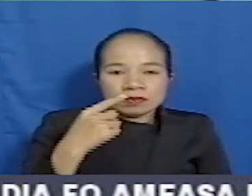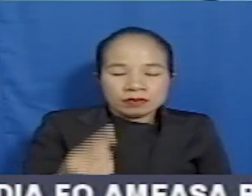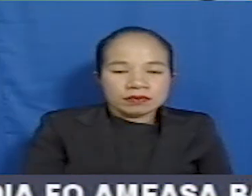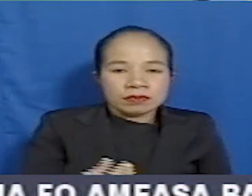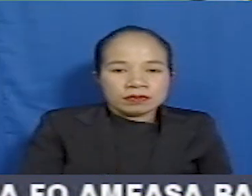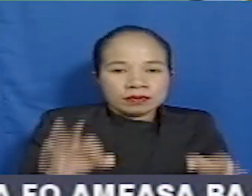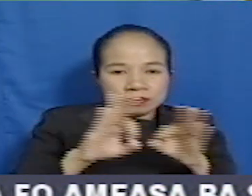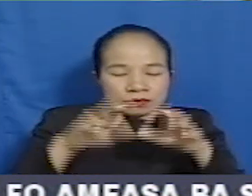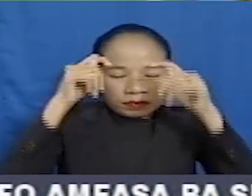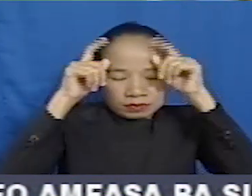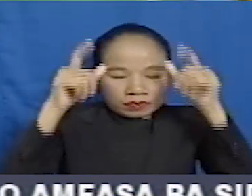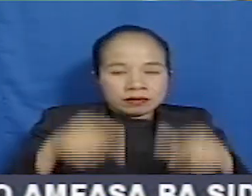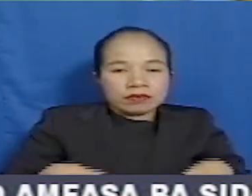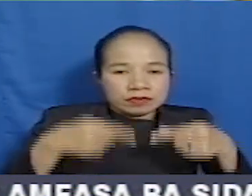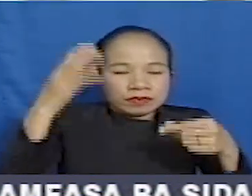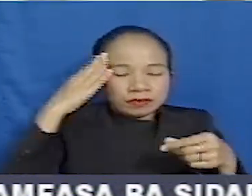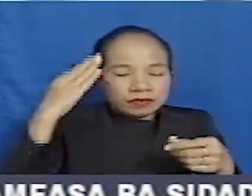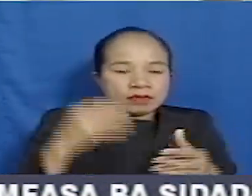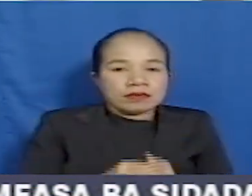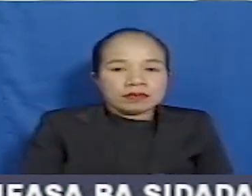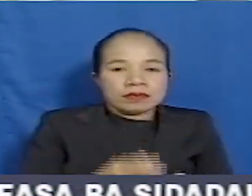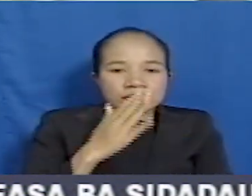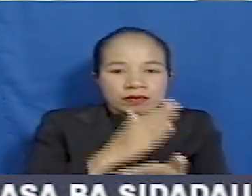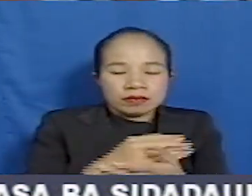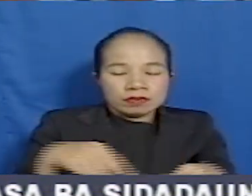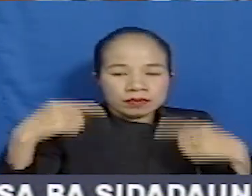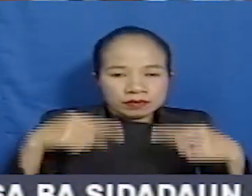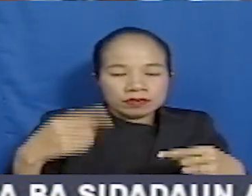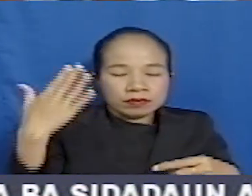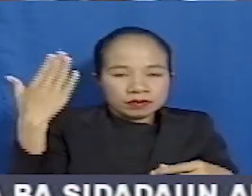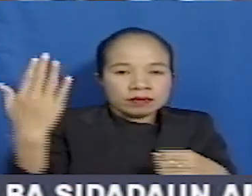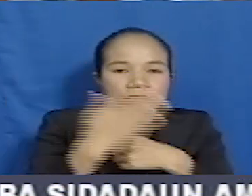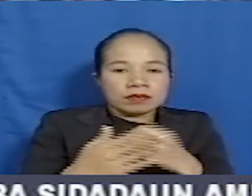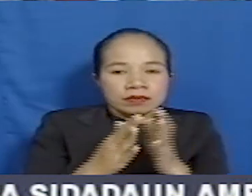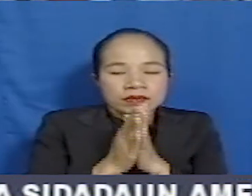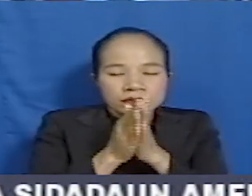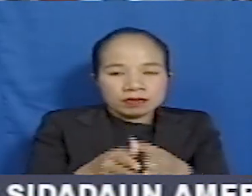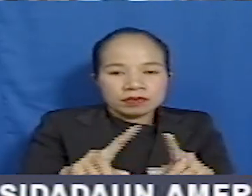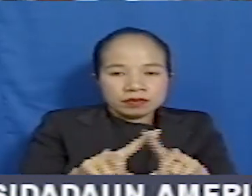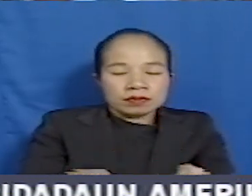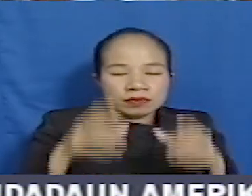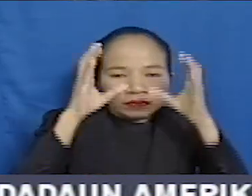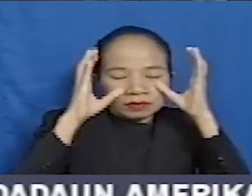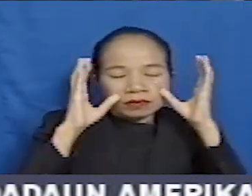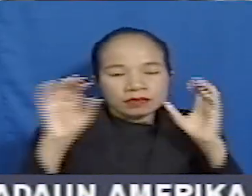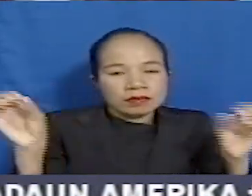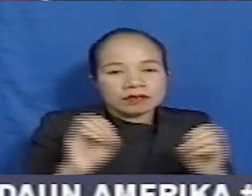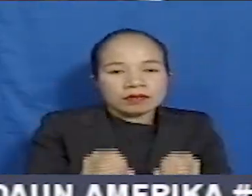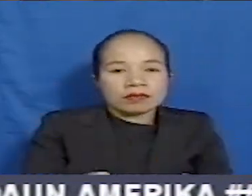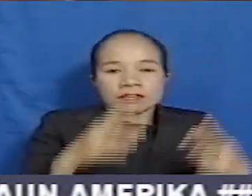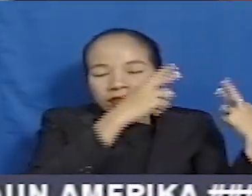A Timor-Leste for solidariza para a mediação prevene conflito e a Myanmar. Mas be triste no discorda a